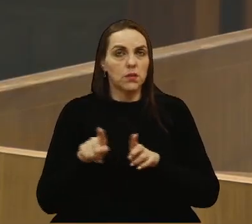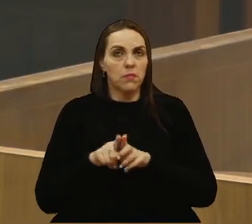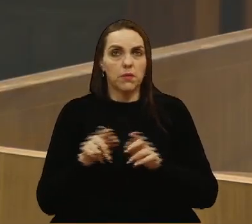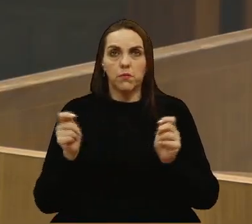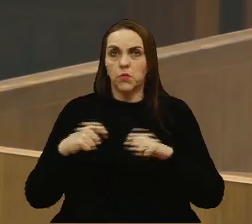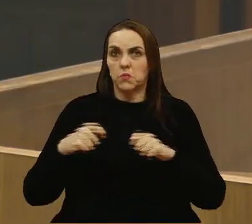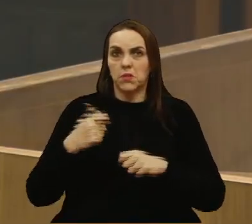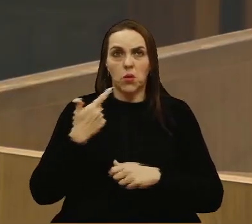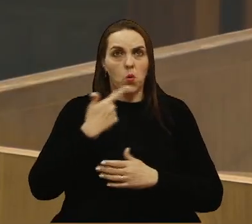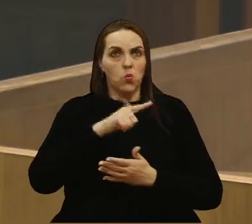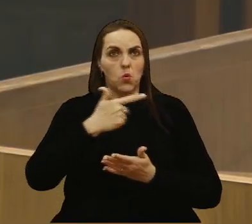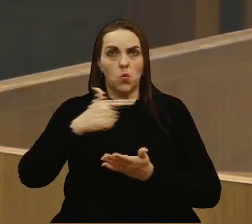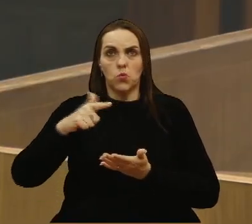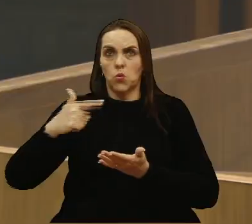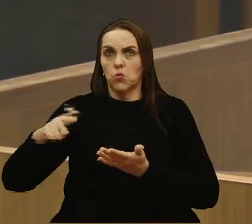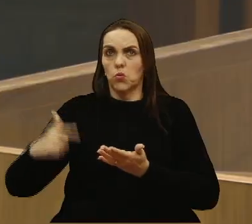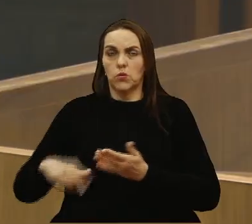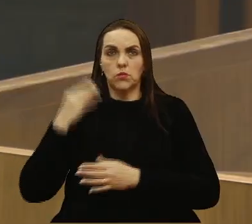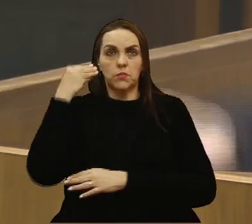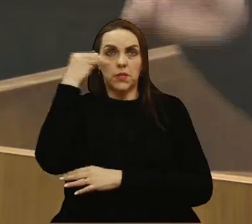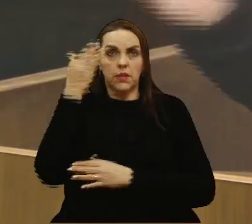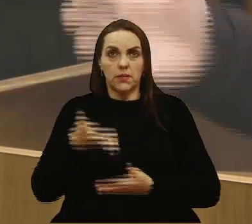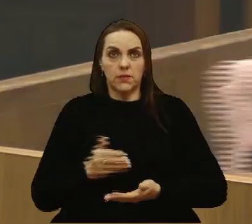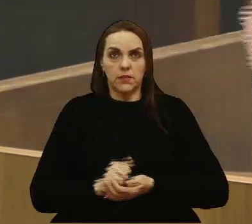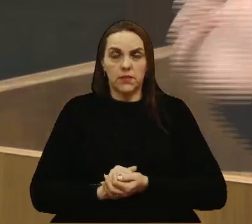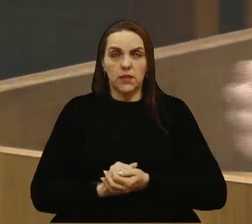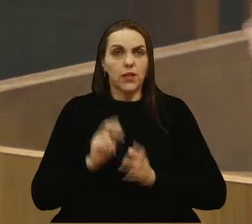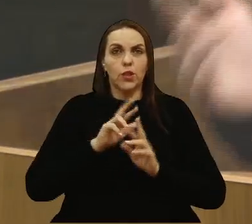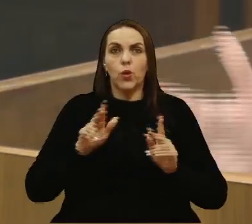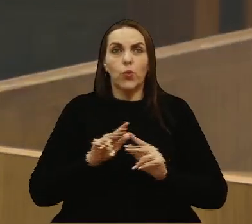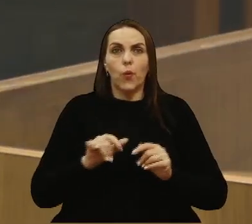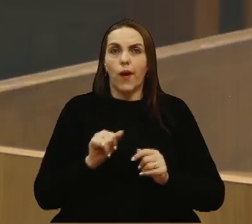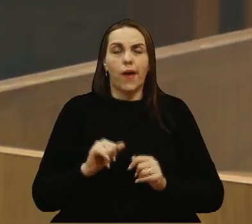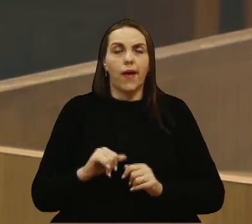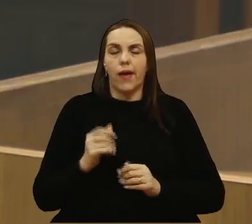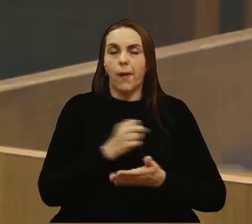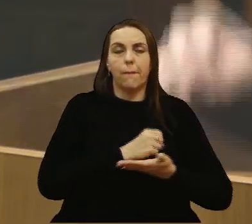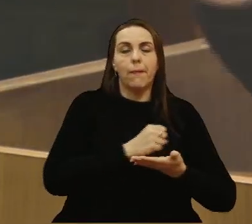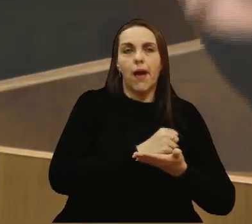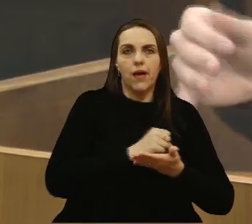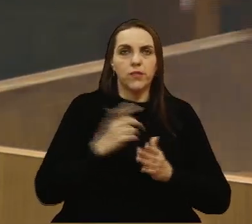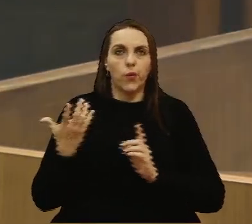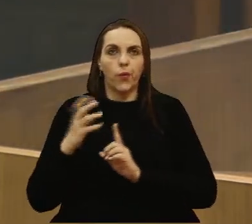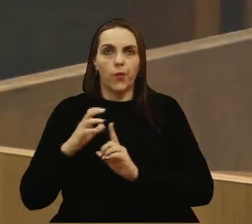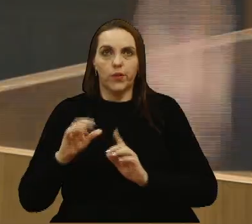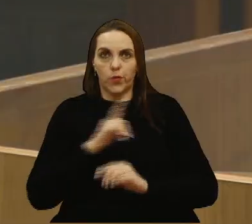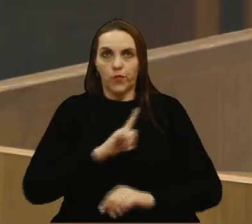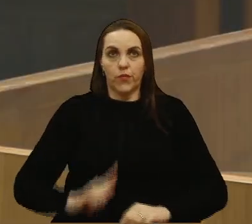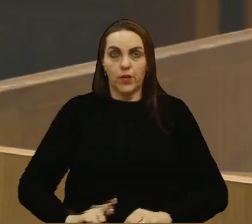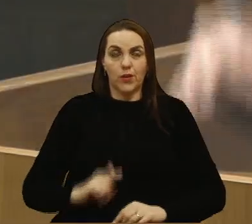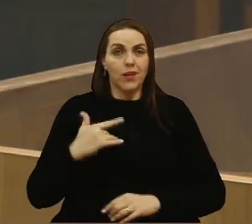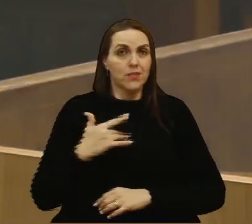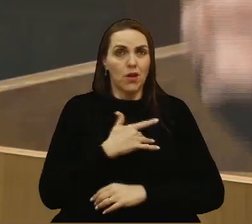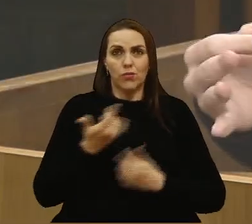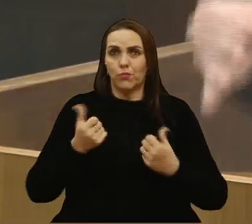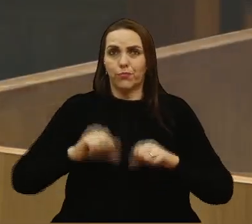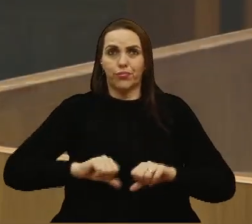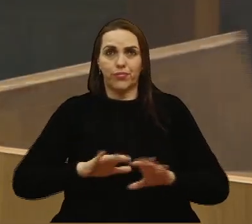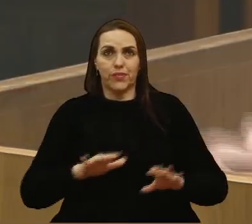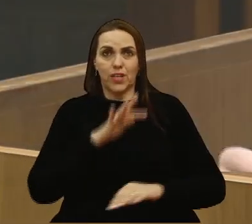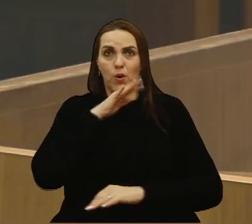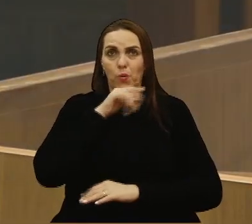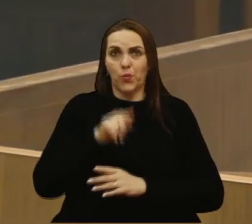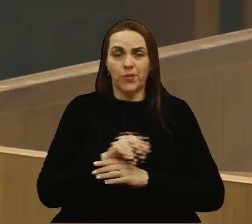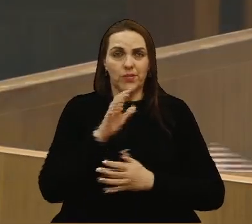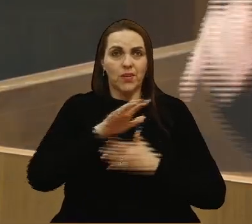de outras experiências aqui. Então não é uma questão só de ser base ou oposição, é que a saúde está precária, está ruim, está